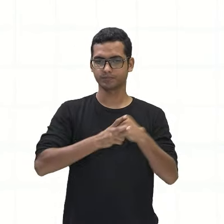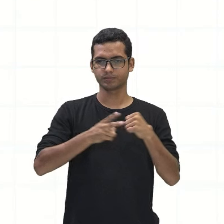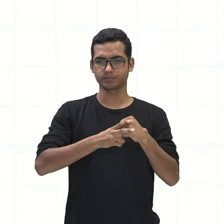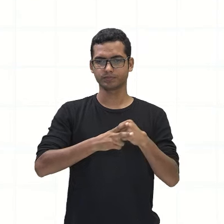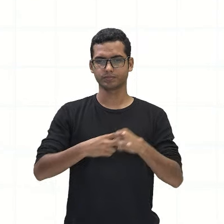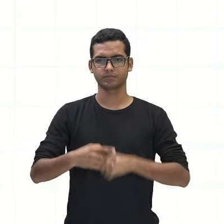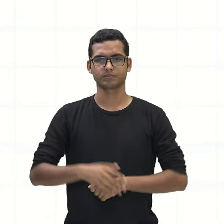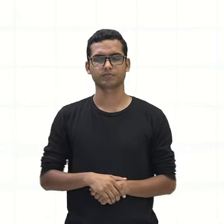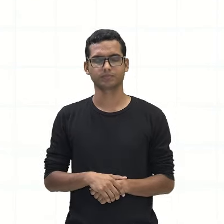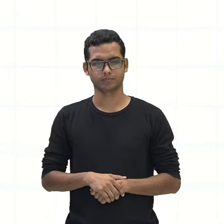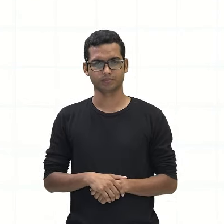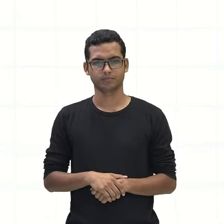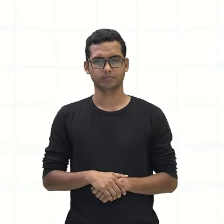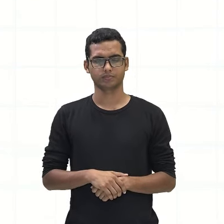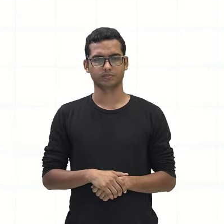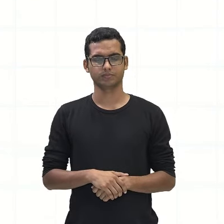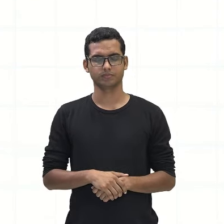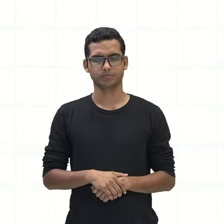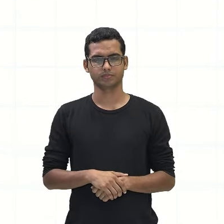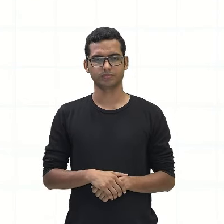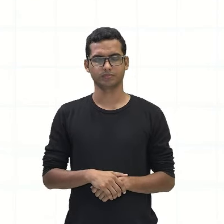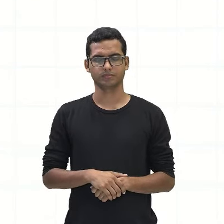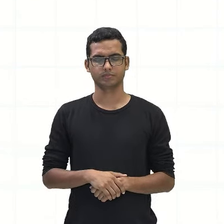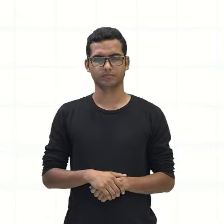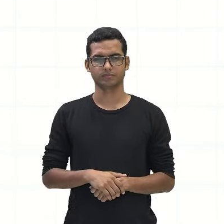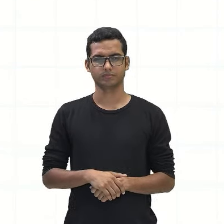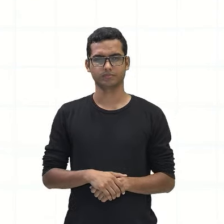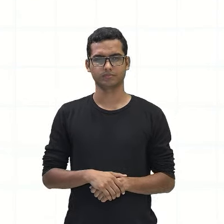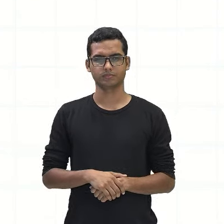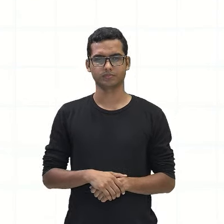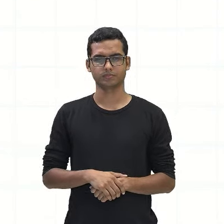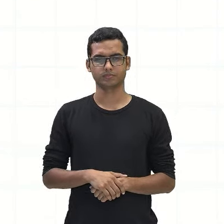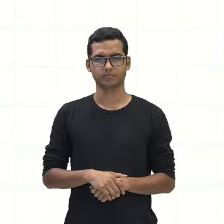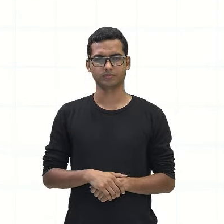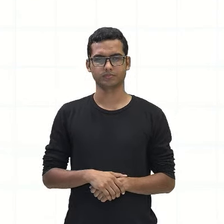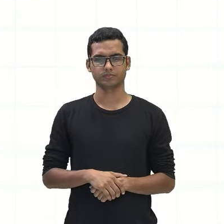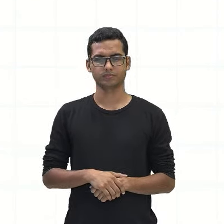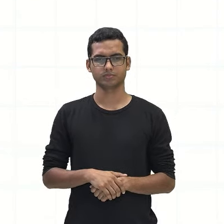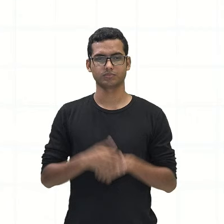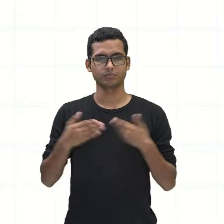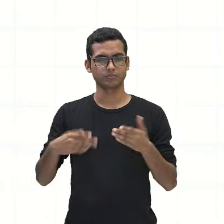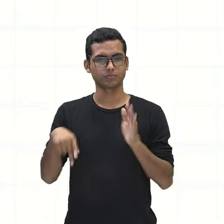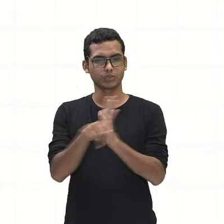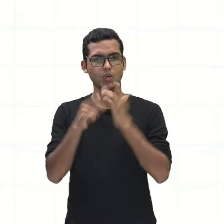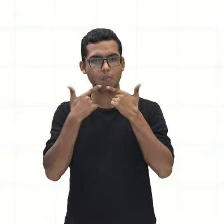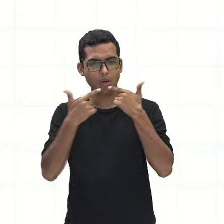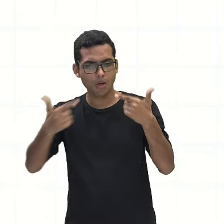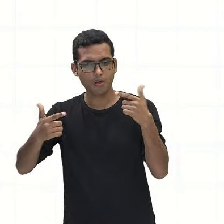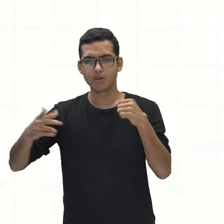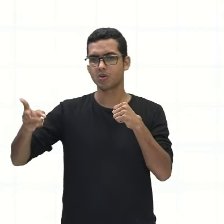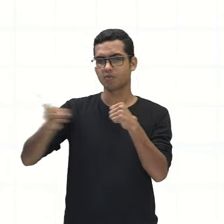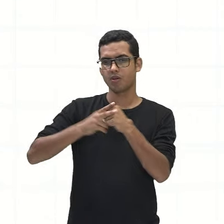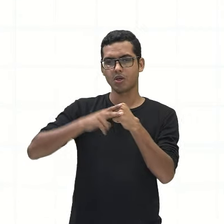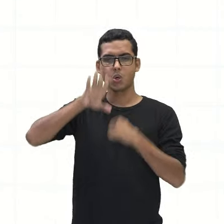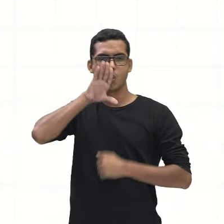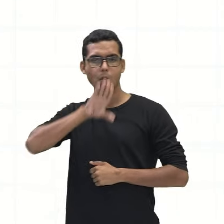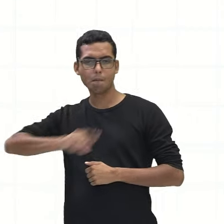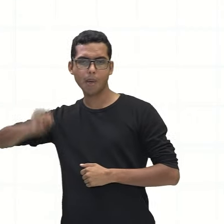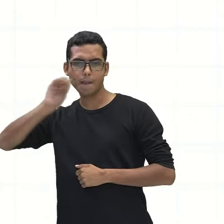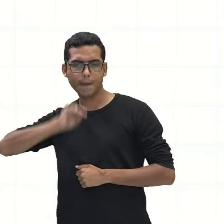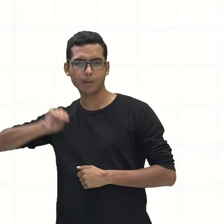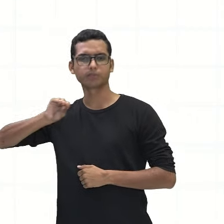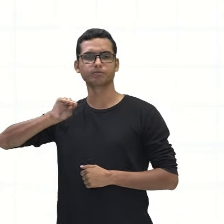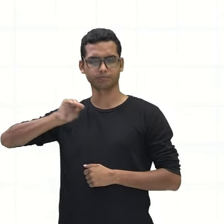verbal, né? Ou seja, na falada é uma linguagem verbalizada. Então, linguagem verbal